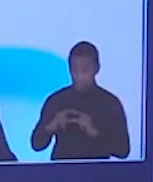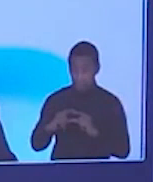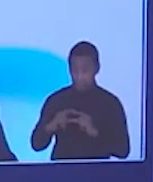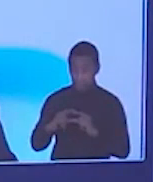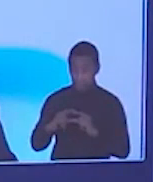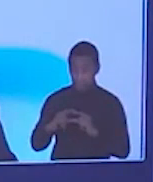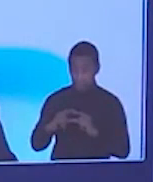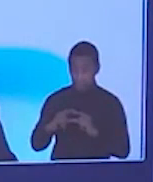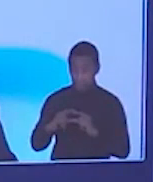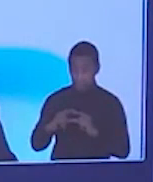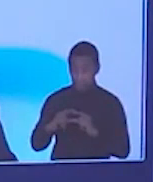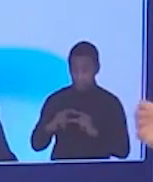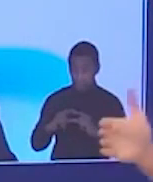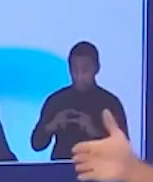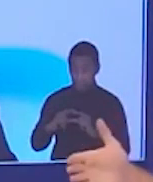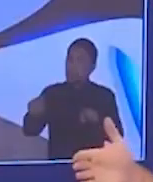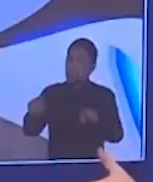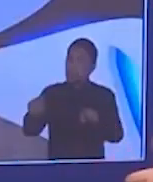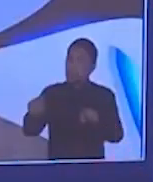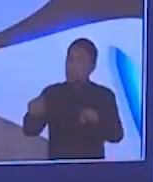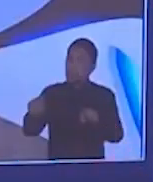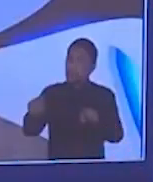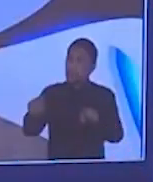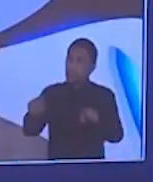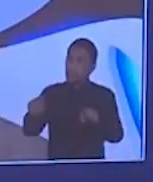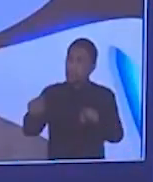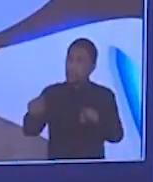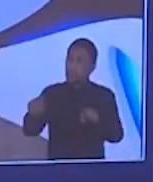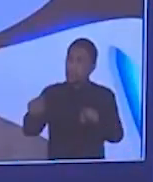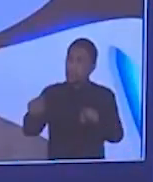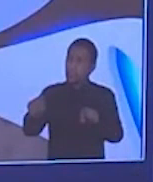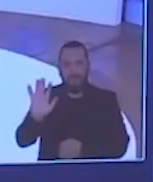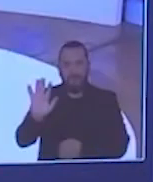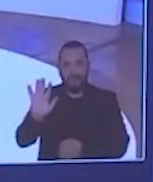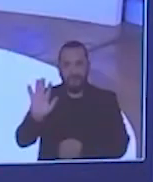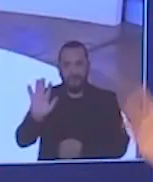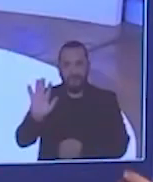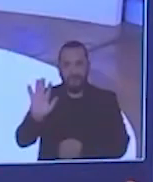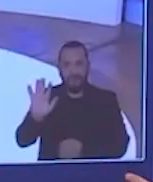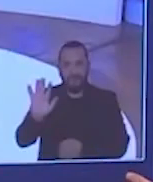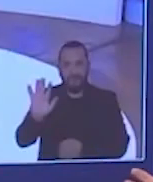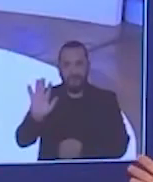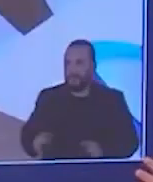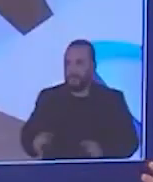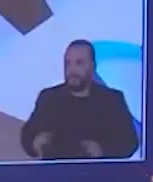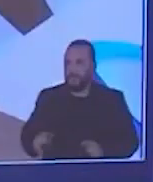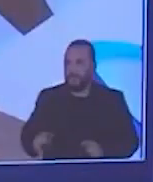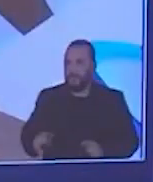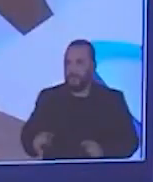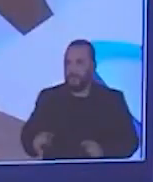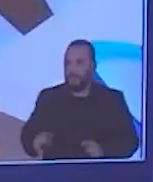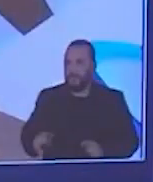em foco possa se defender. Você pedir isso sem que a pessoa possa se defender não tem nada a ver com liberdade